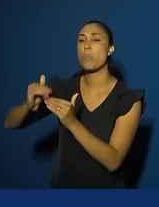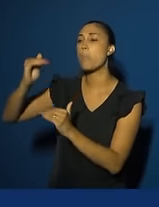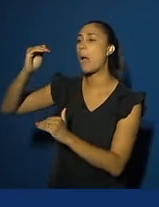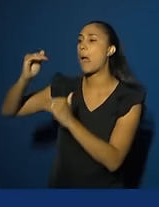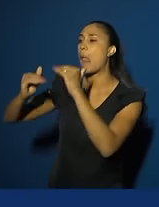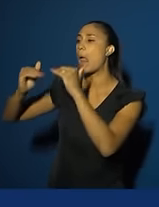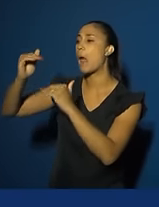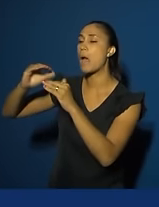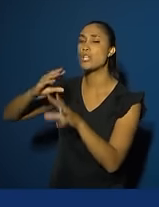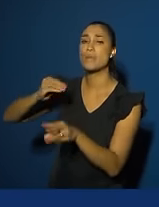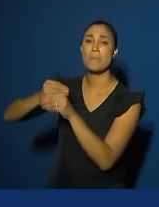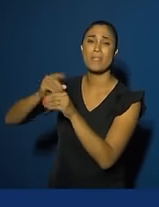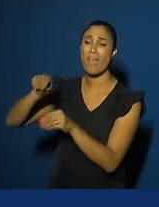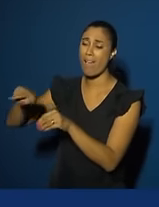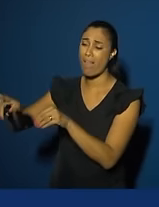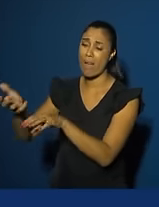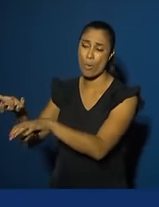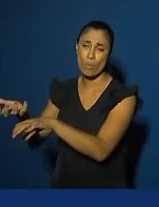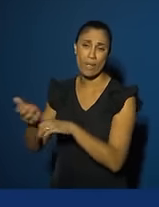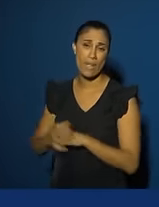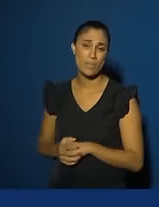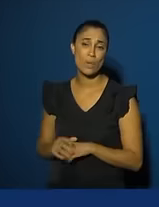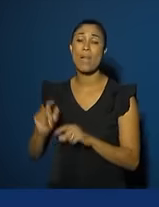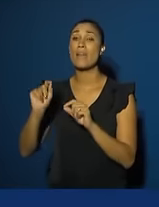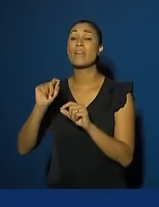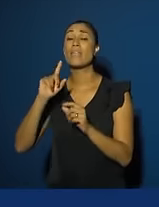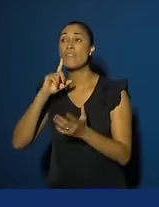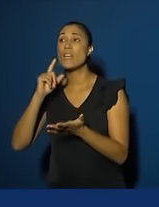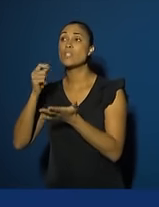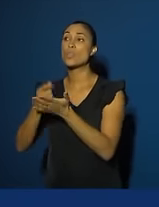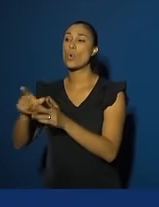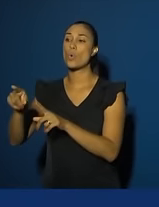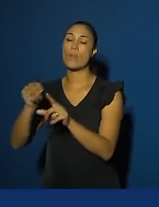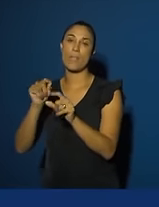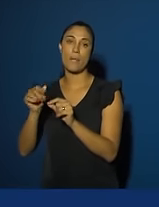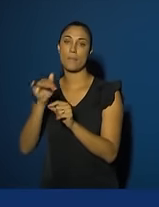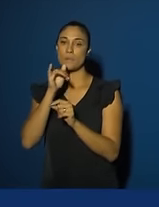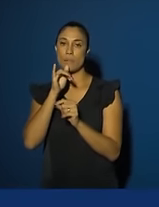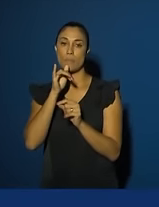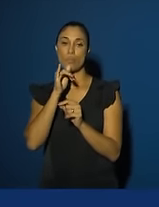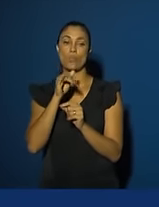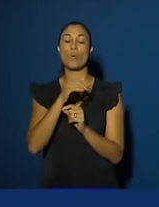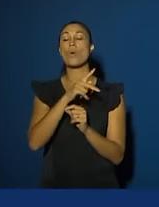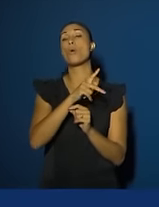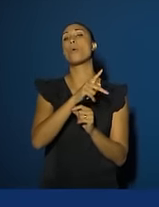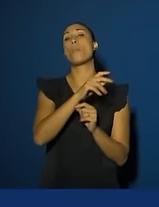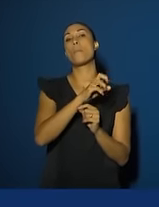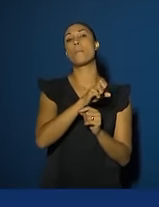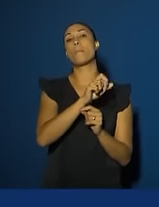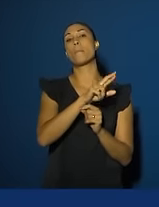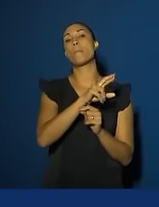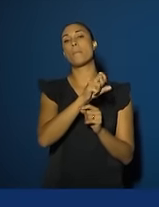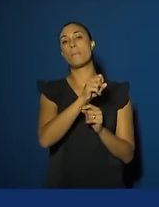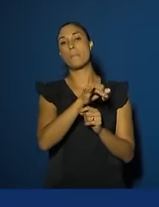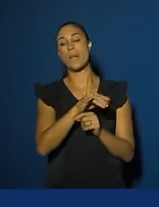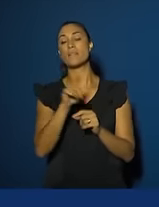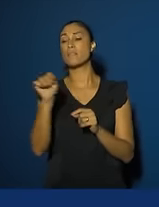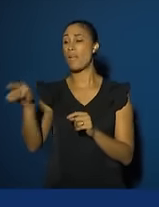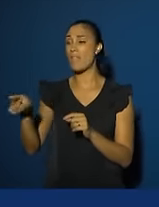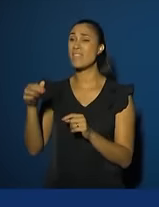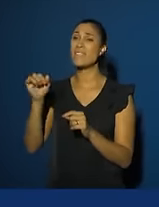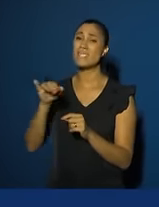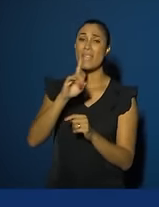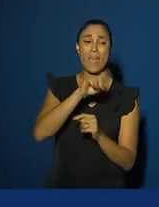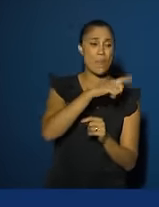de de emendas é o congresso quem que vai definir o destino do pers da reoneração o congresso Ah e Se